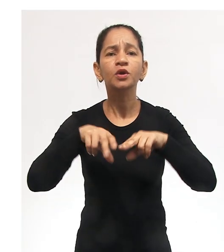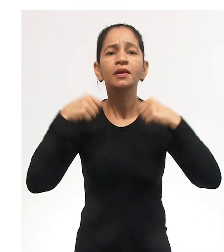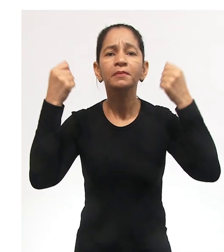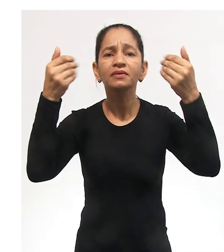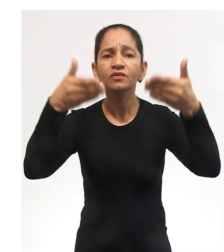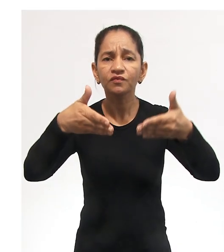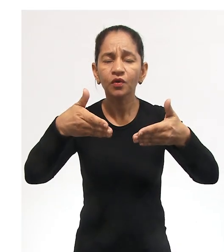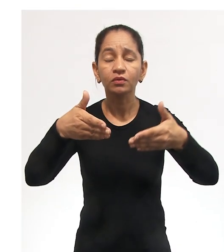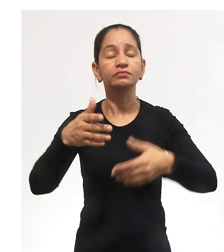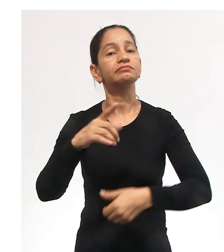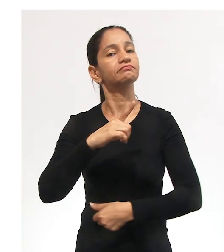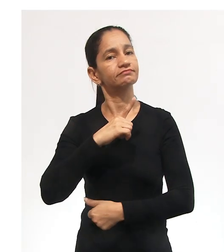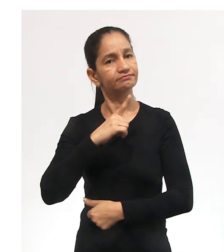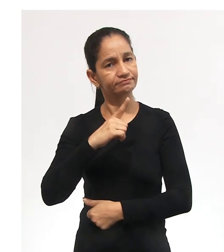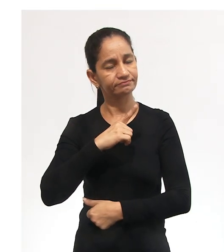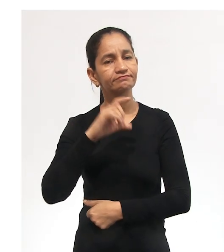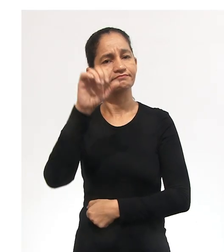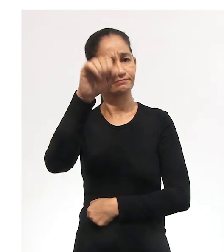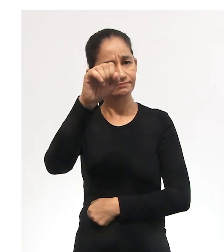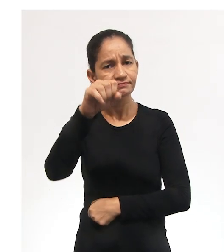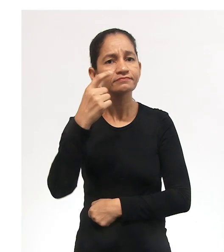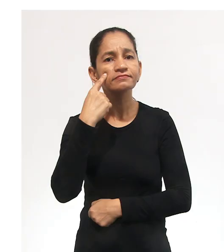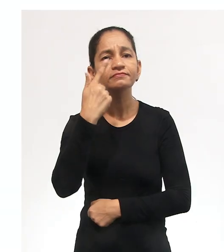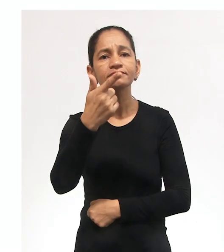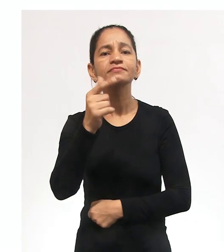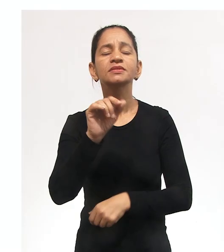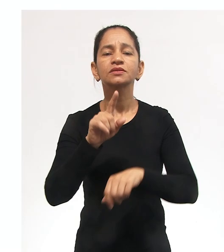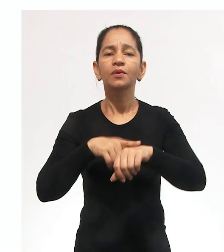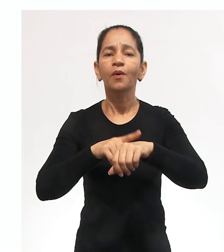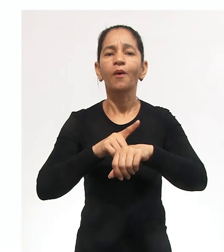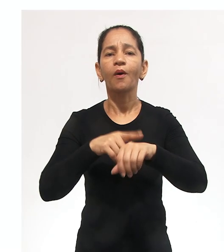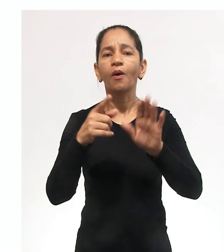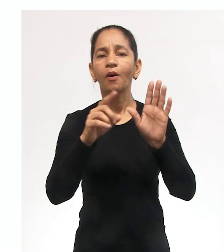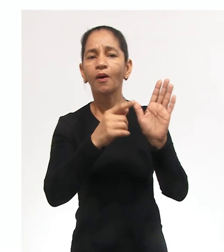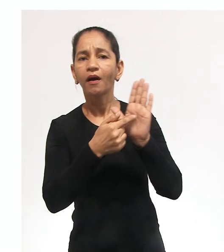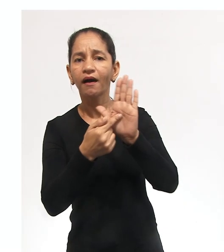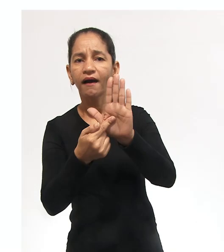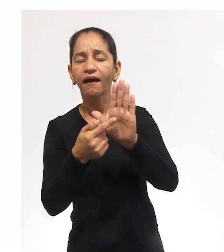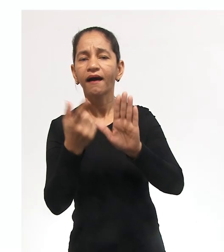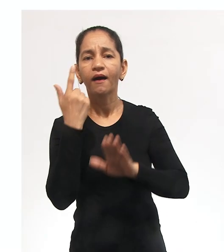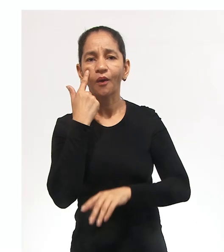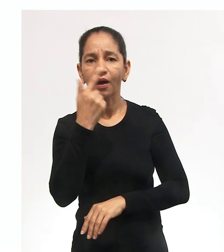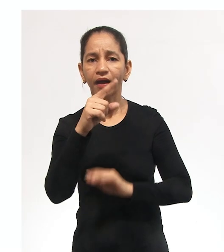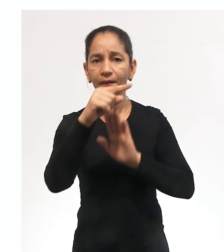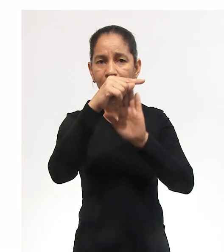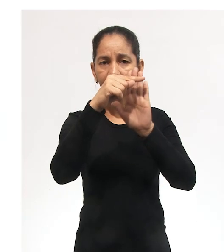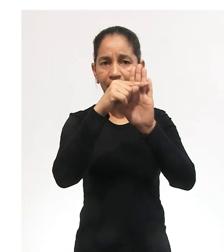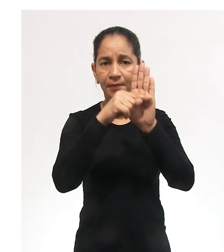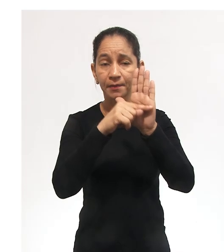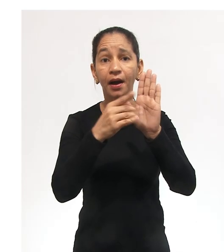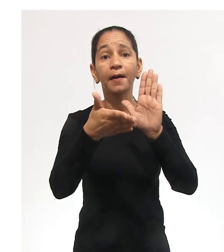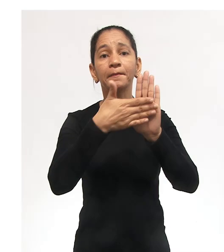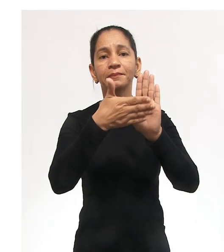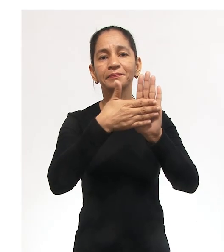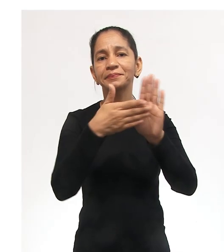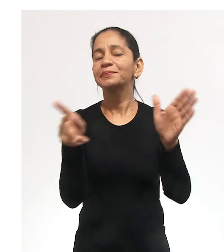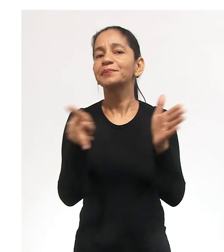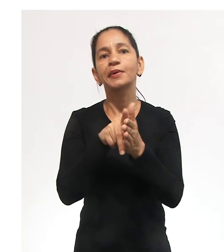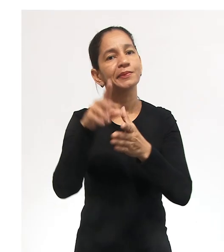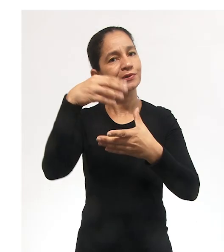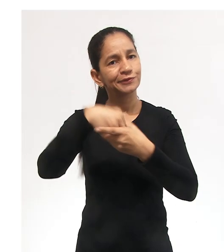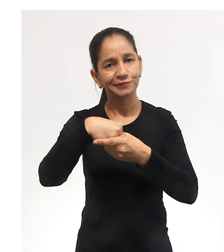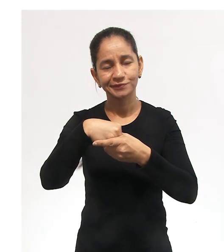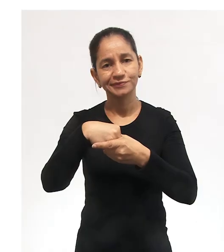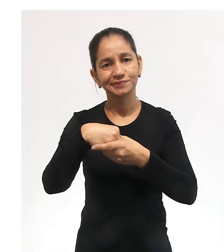ideia, né, de ter uma finalidade aqui, vamos dar uma olhadinha no slide, né, é o quê? Está bem aqui na própria definição. Ó,